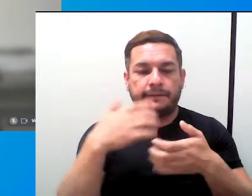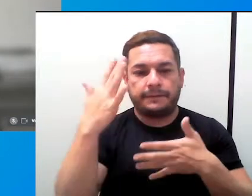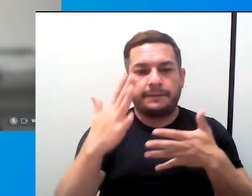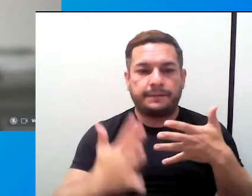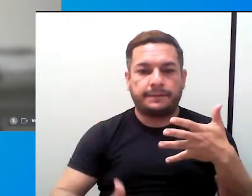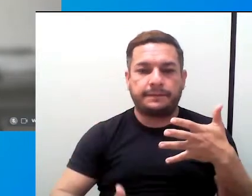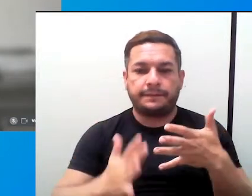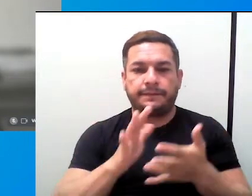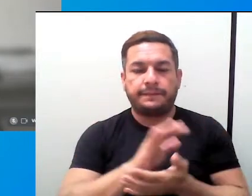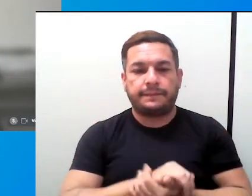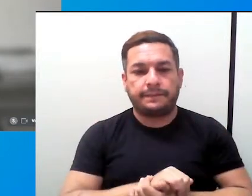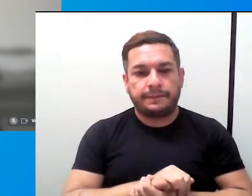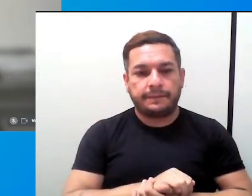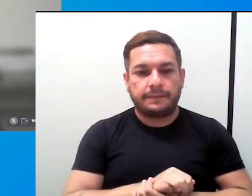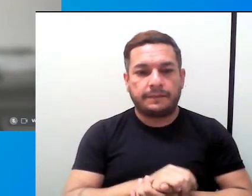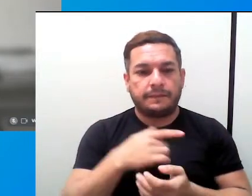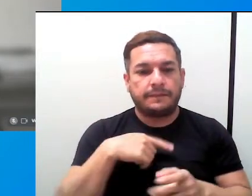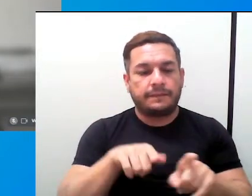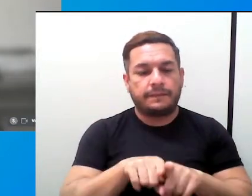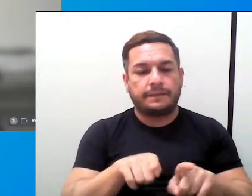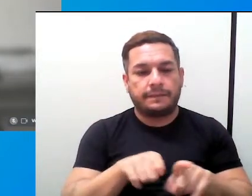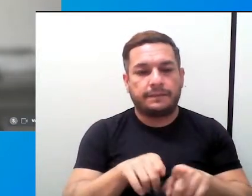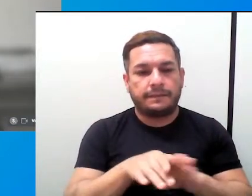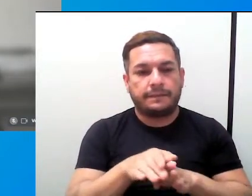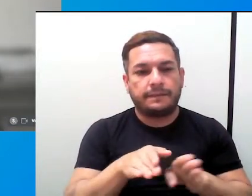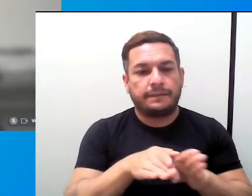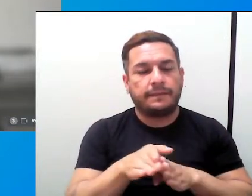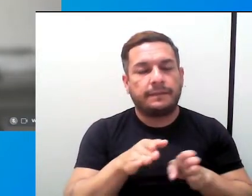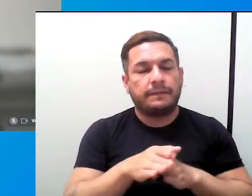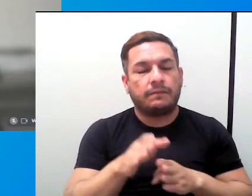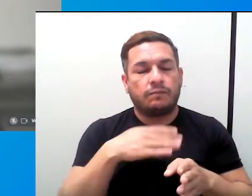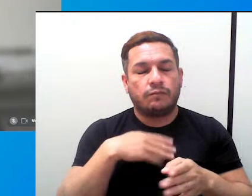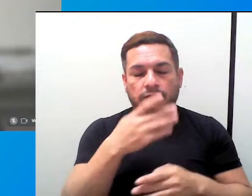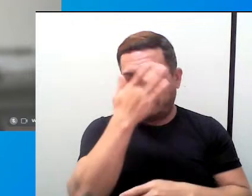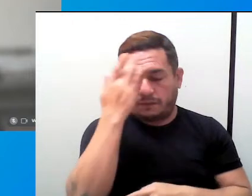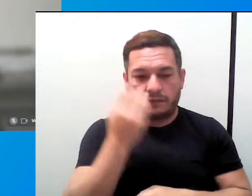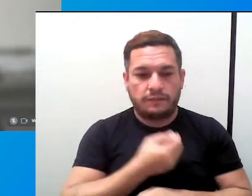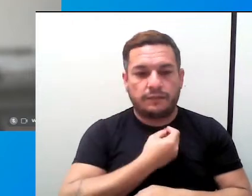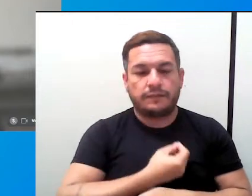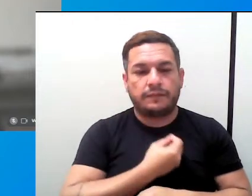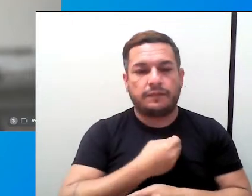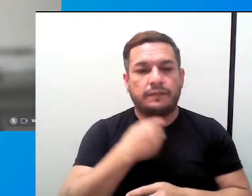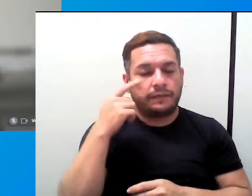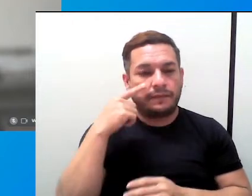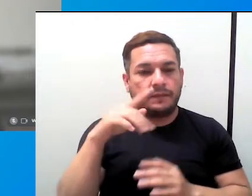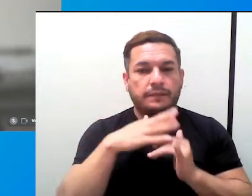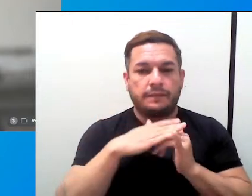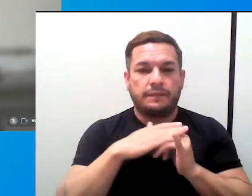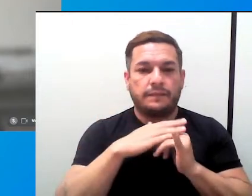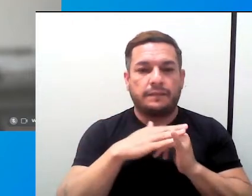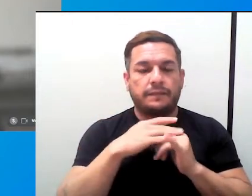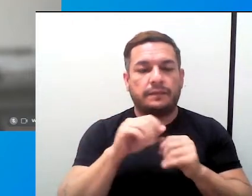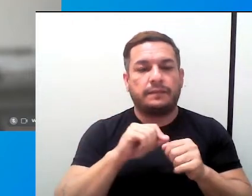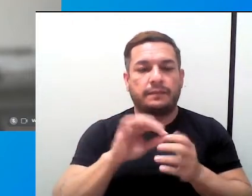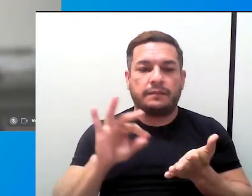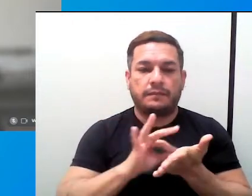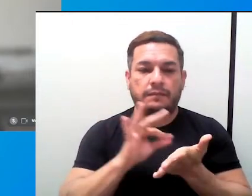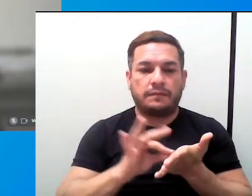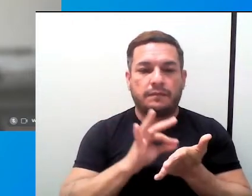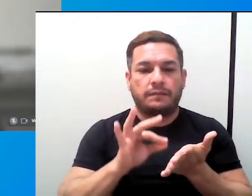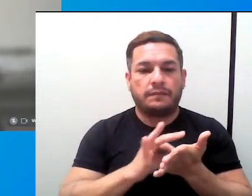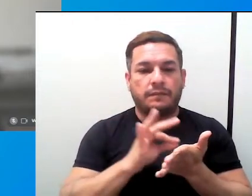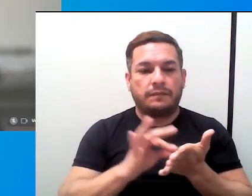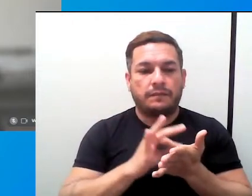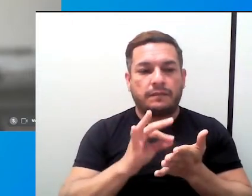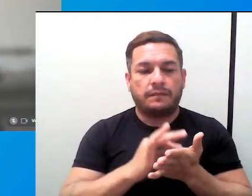sinais. Orientamos a todos que estão aí participando, nos ouvindo pelo YouTube, que façam suas inscrições, aqueles que ainda